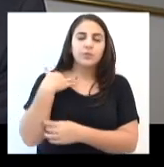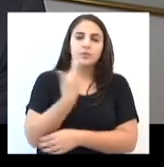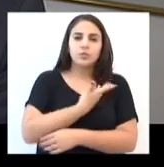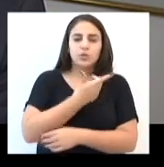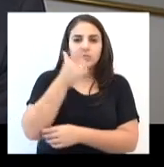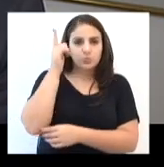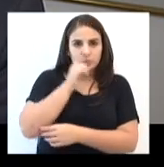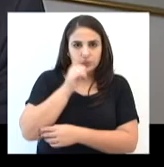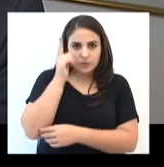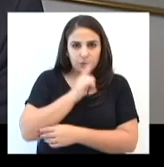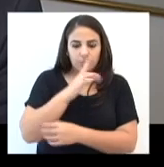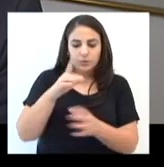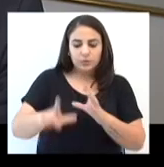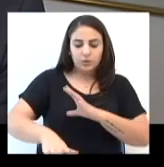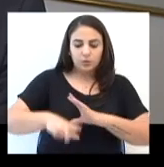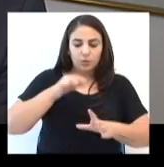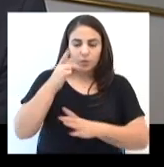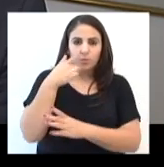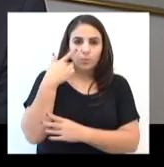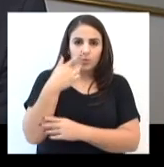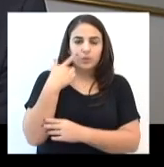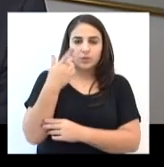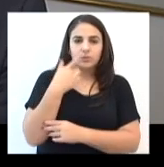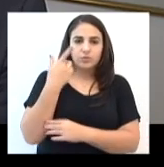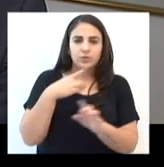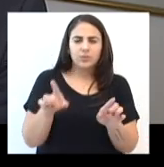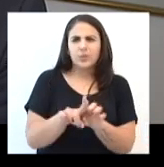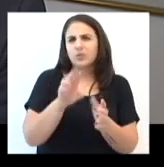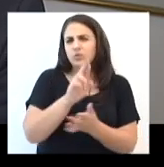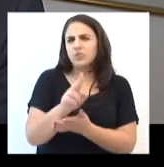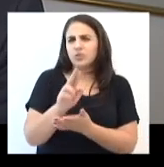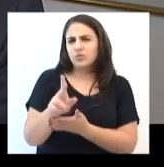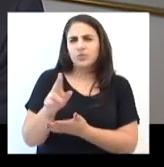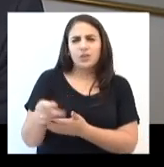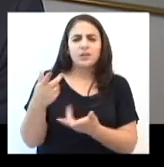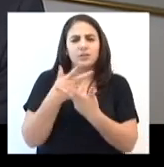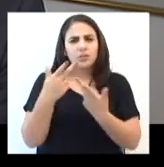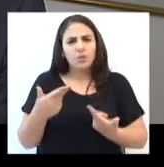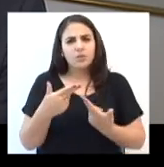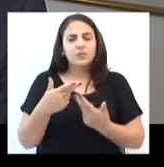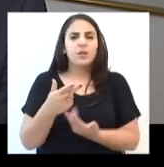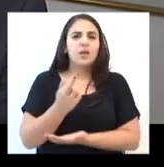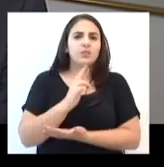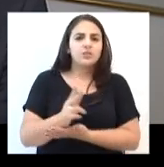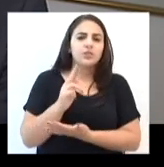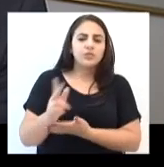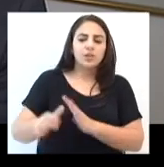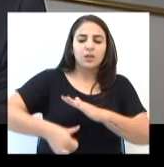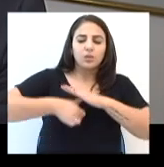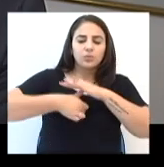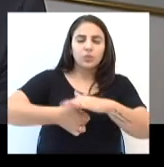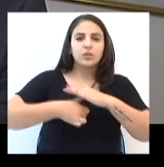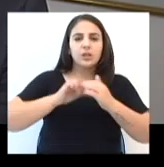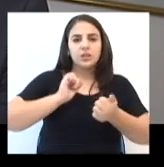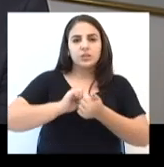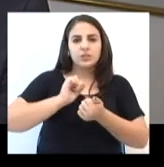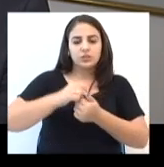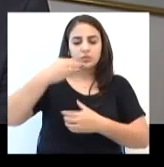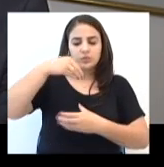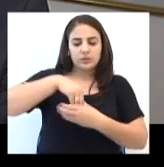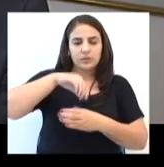conseguimos, então, por decisão política de várias entidades, várias autoridades aqui da cidade,